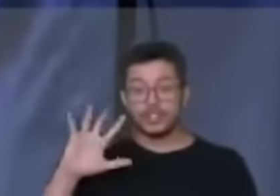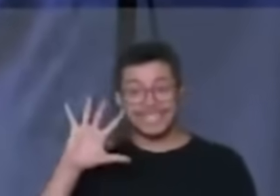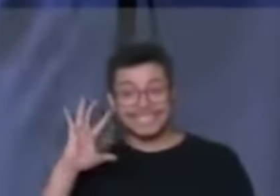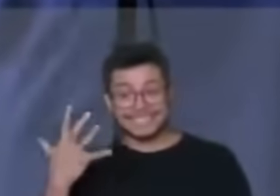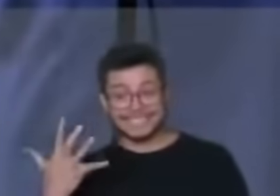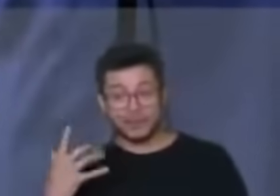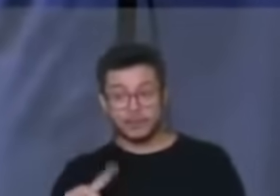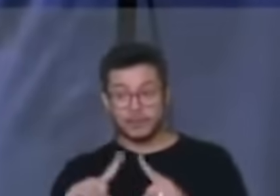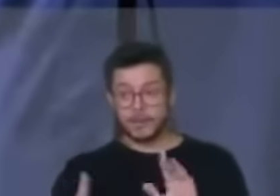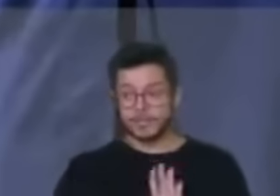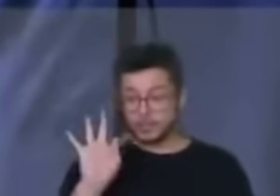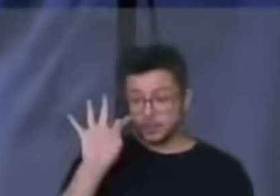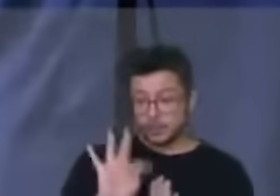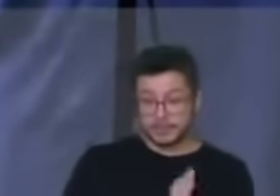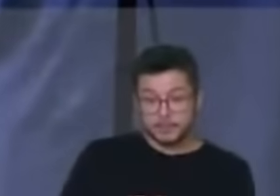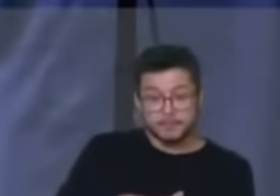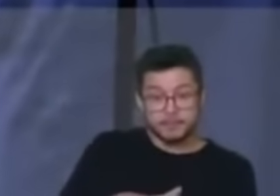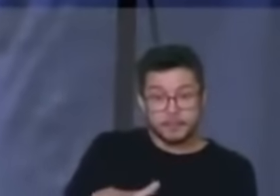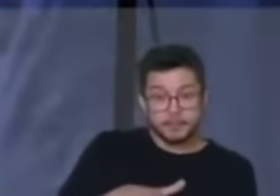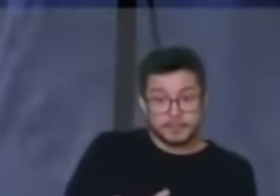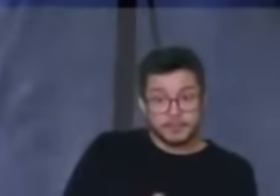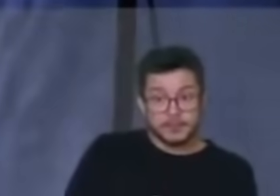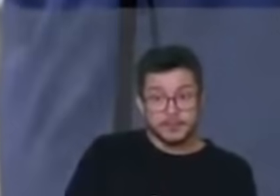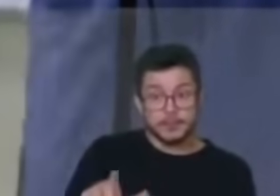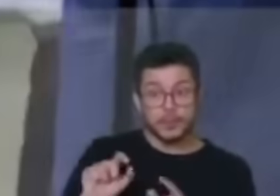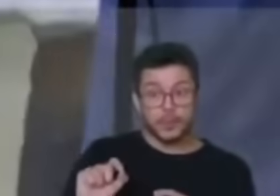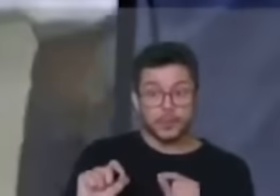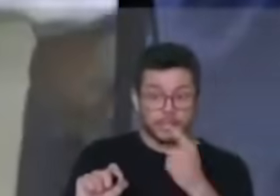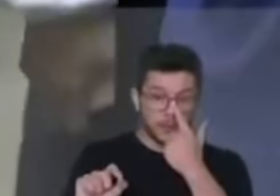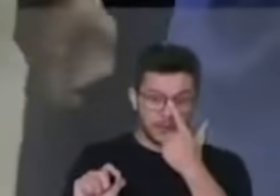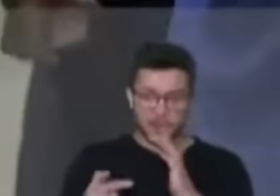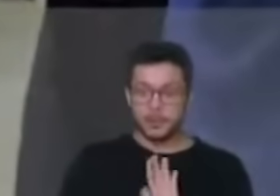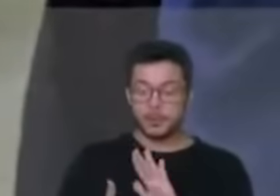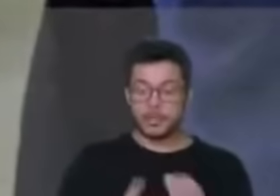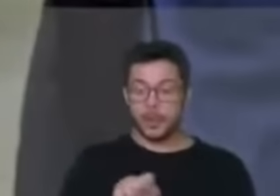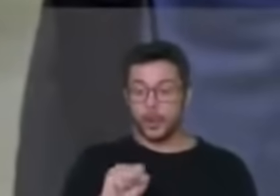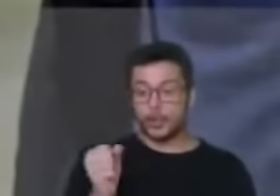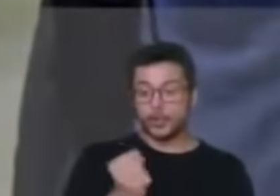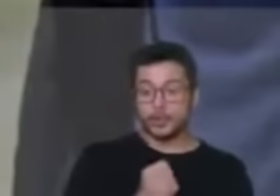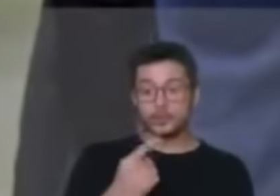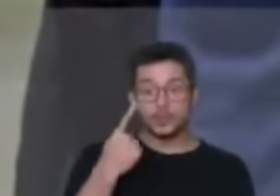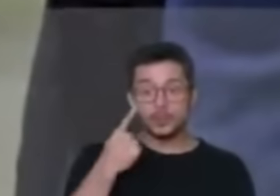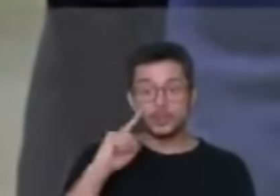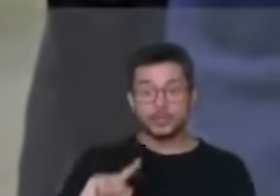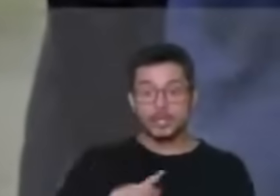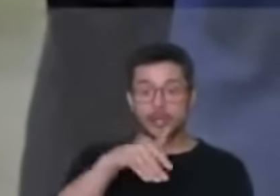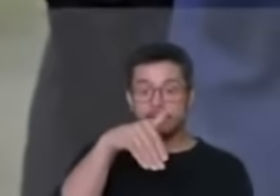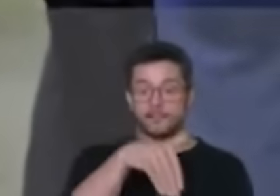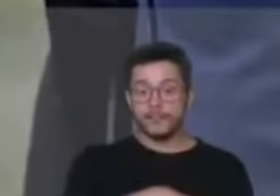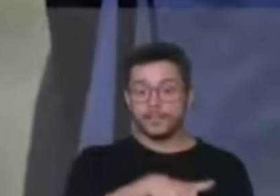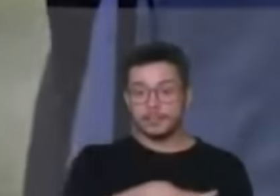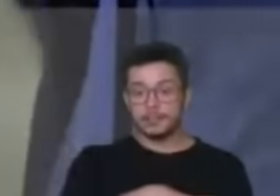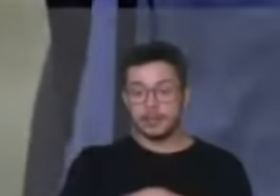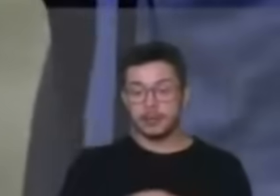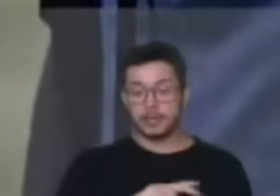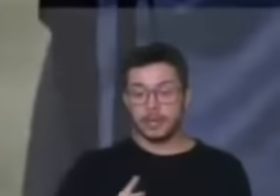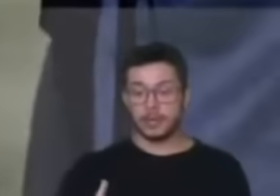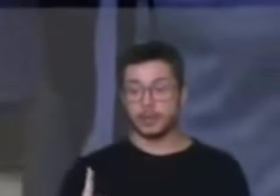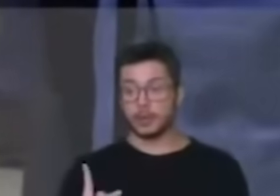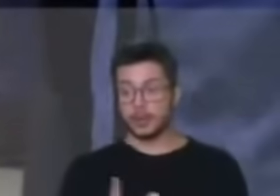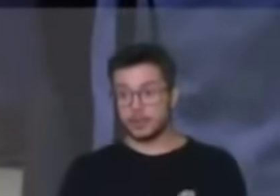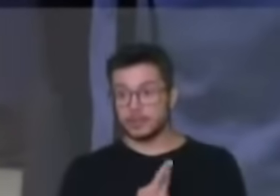texto que foi publicado do PLP coloca 8 anos da data da eleição na qual ocorreu